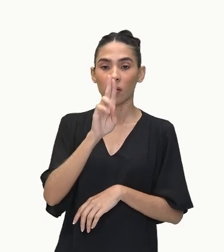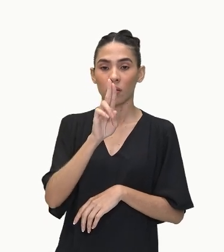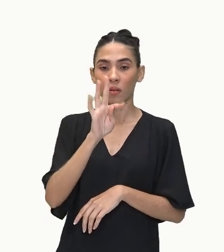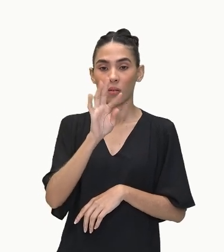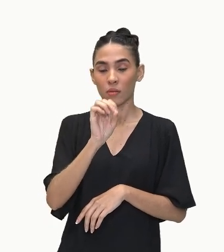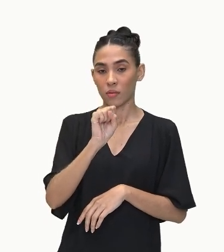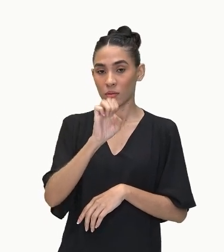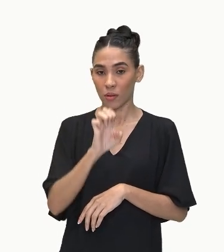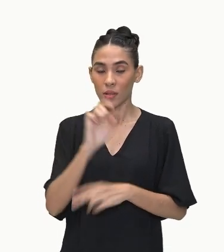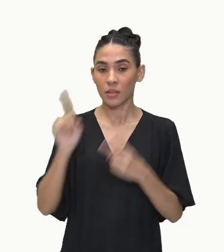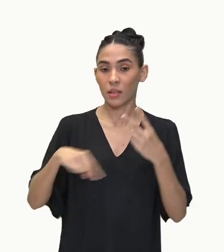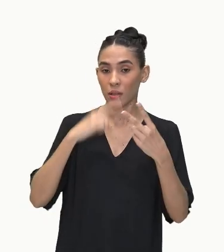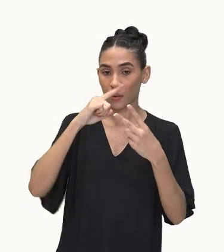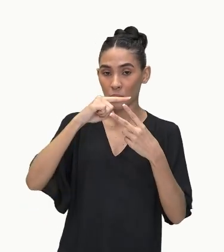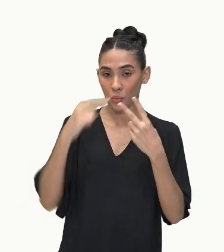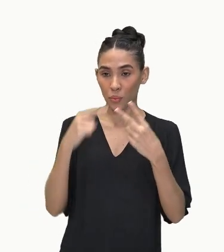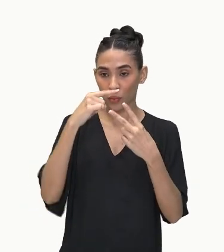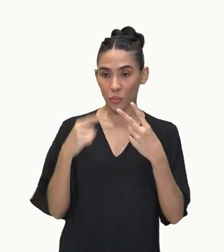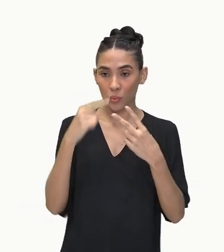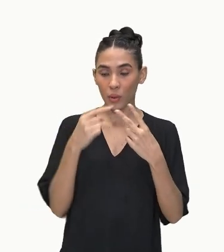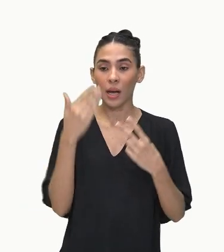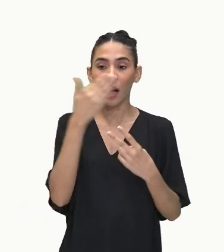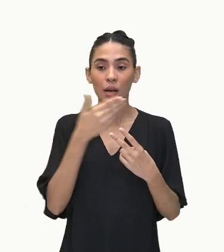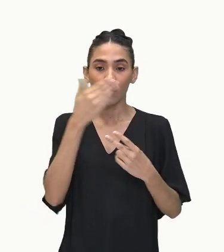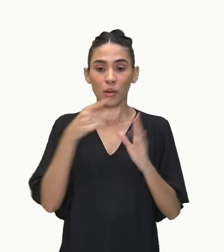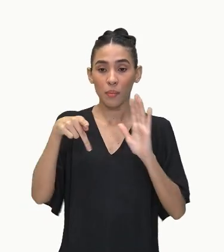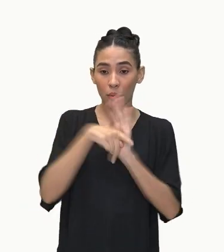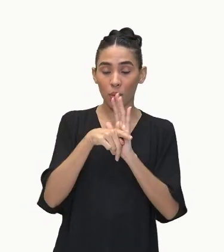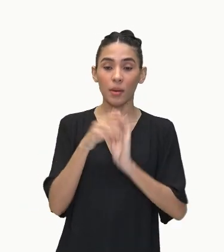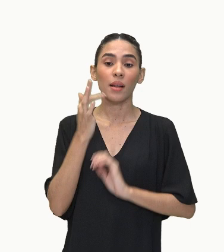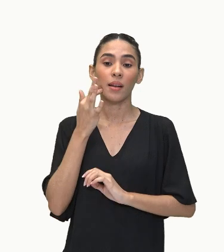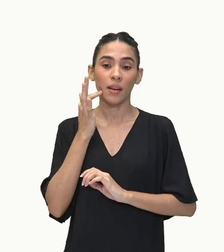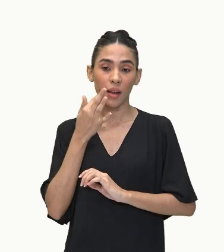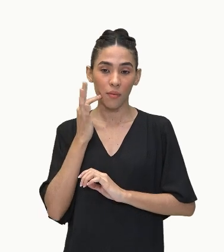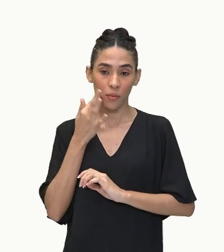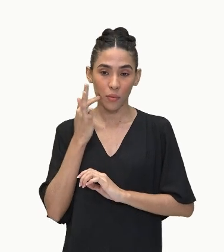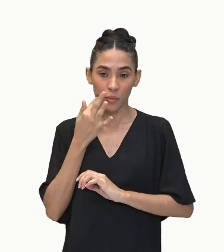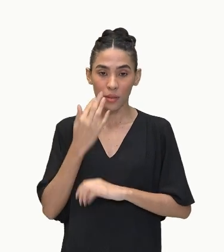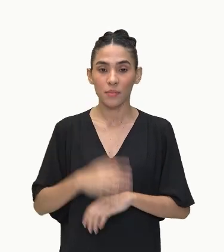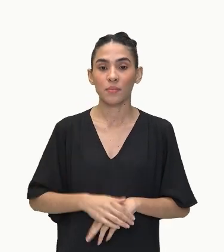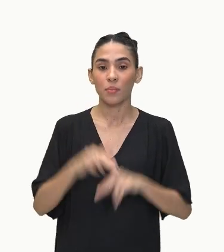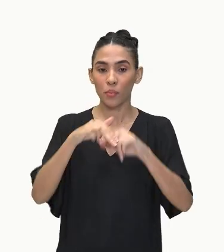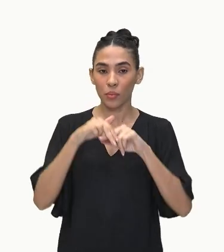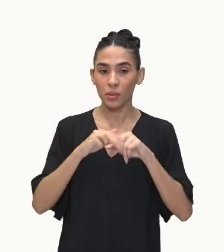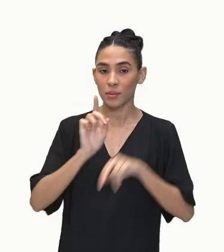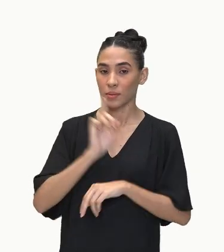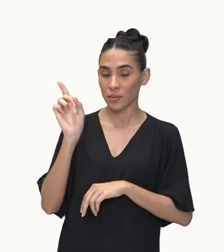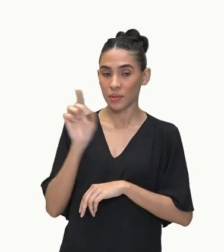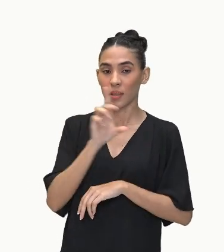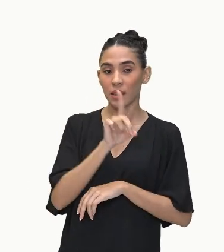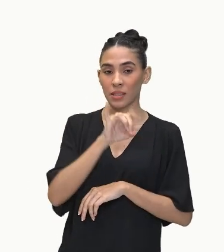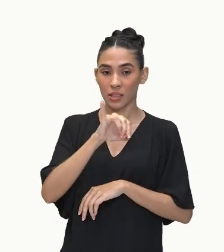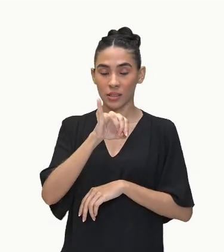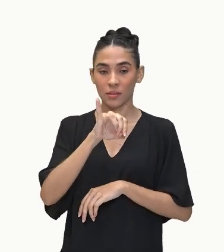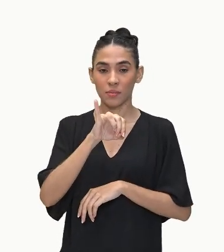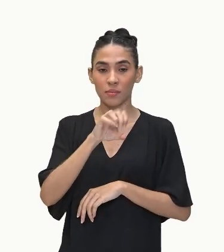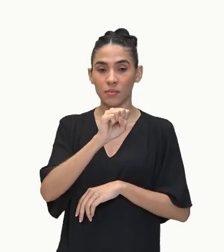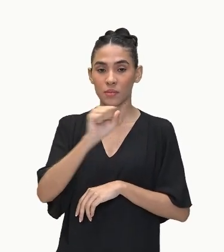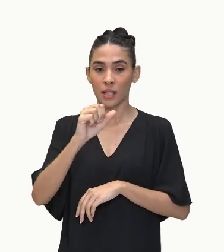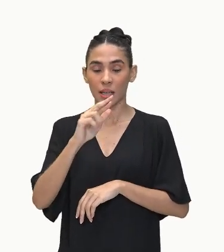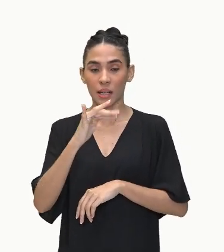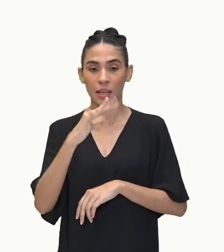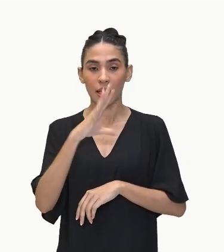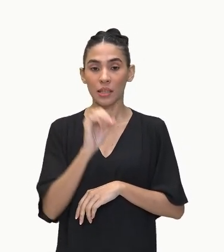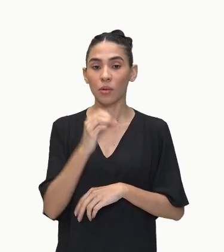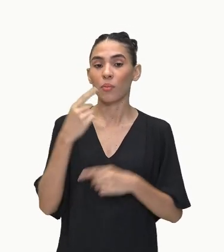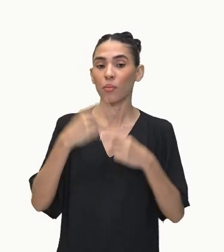tem 2 moléculas de monossacarídeos. Portanto, a sacarose é um disacarídeo, porque tem 2 moléculas